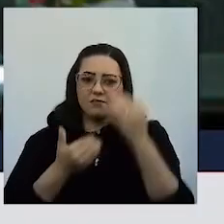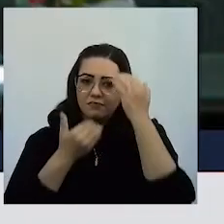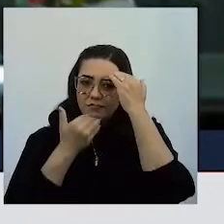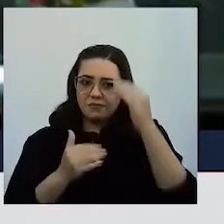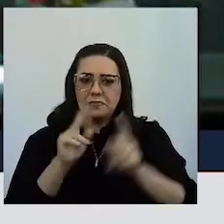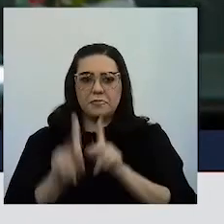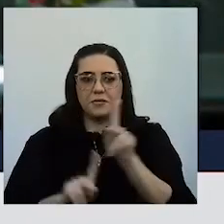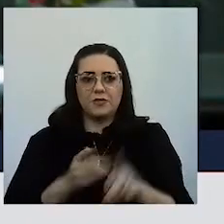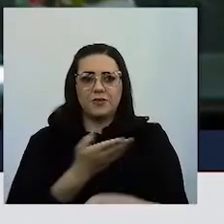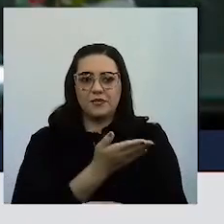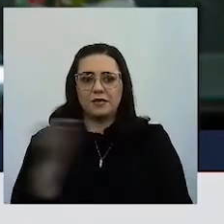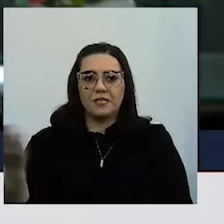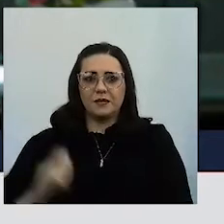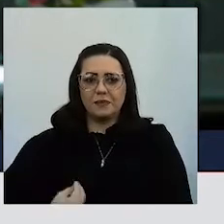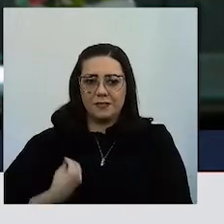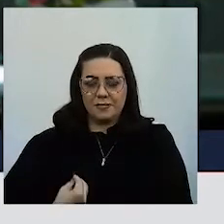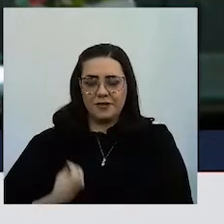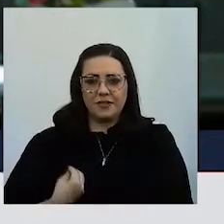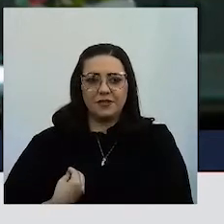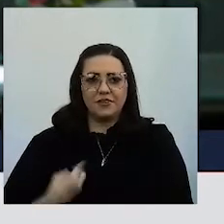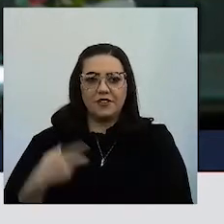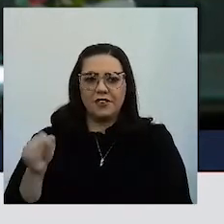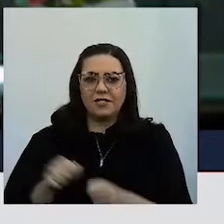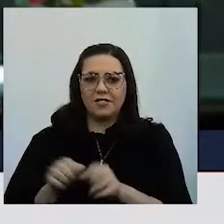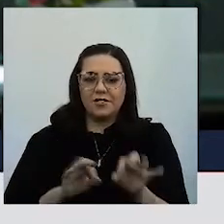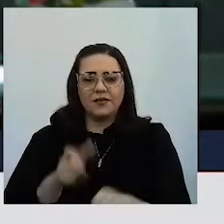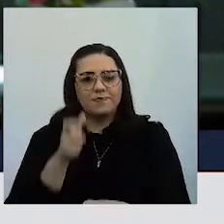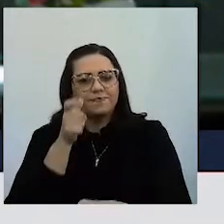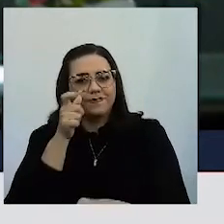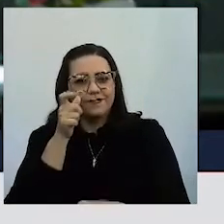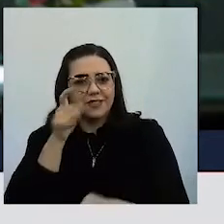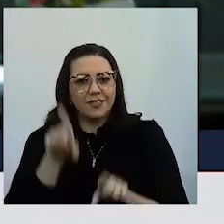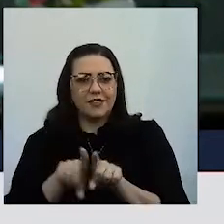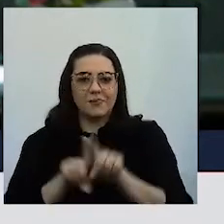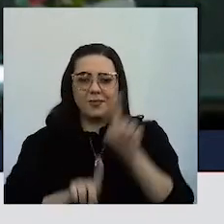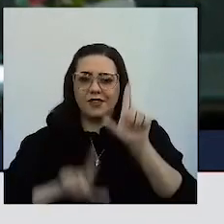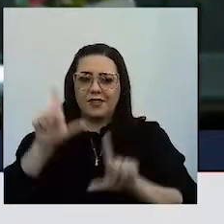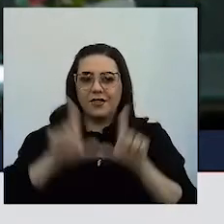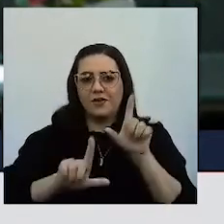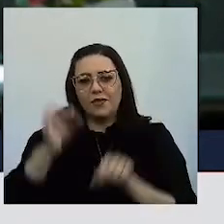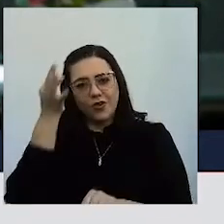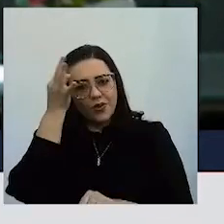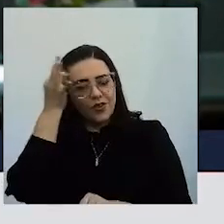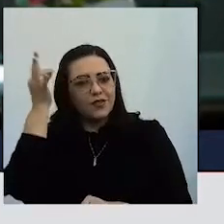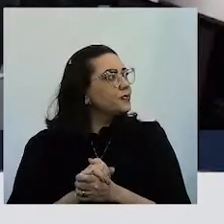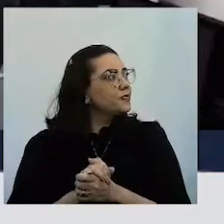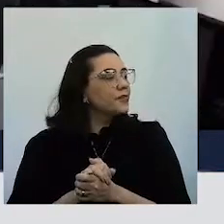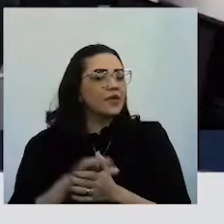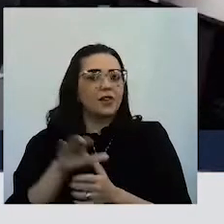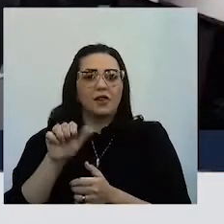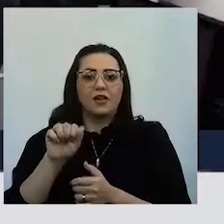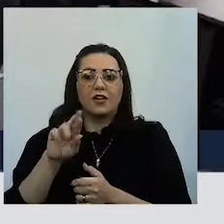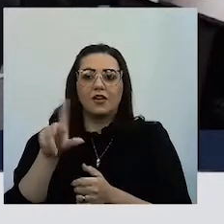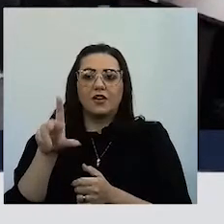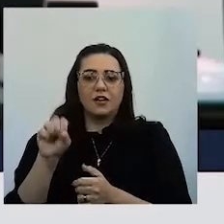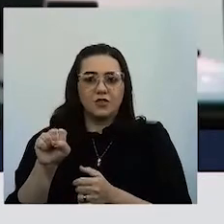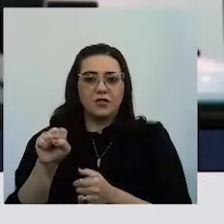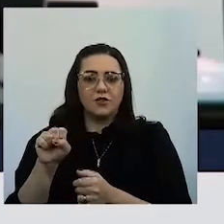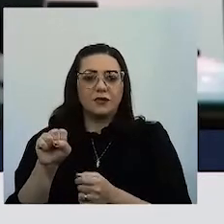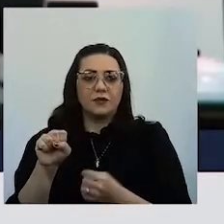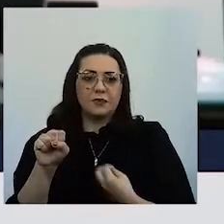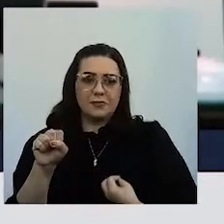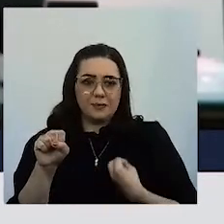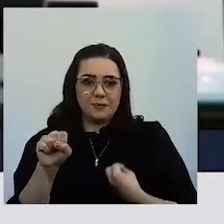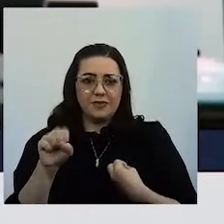A última sessão do primeiro ano legislativo da atual formação da Câmara de Votuporanga foi dividida em duas partes. Na primeira,